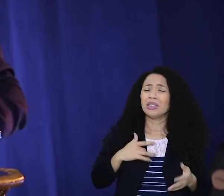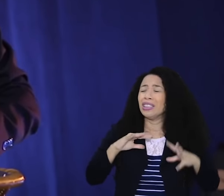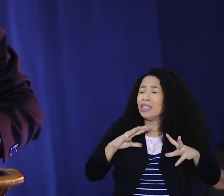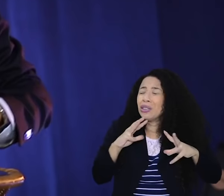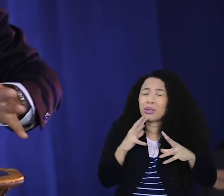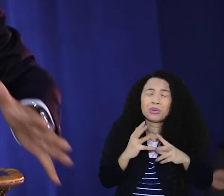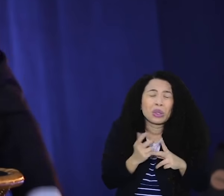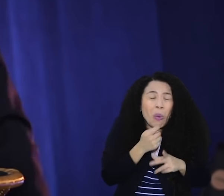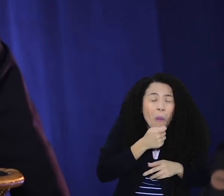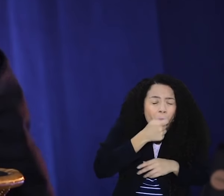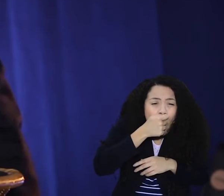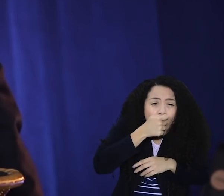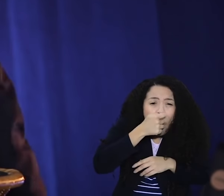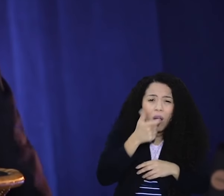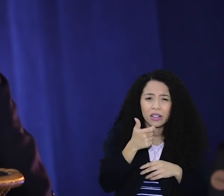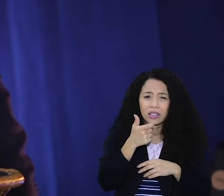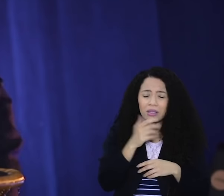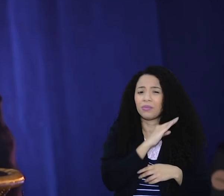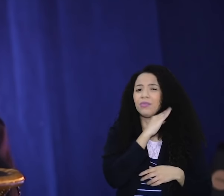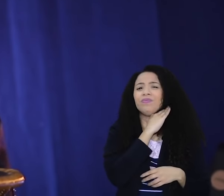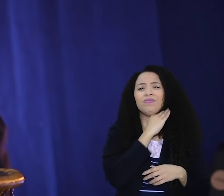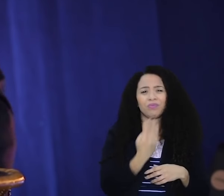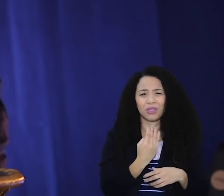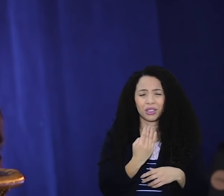e vai até o limite da sua capacidade, até o